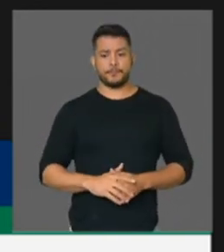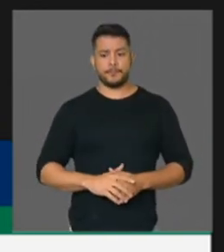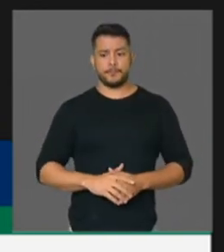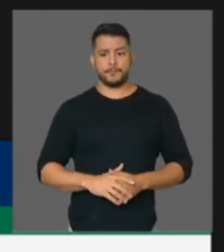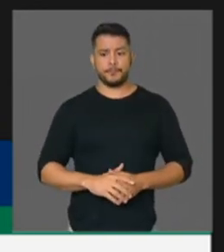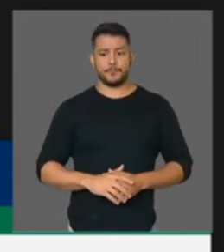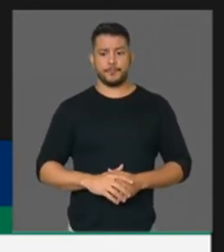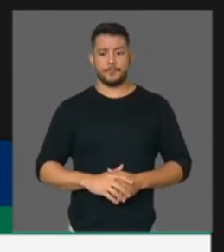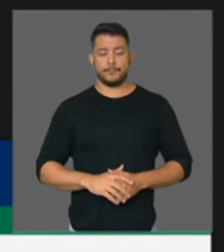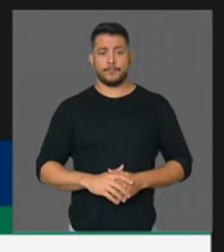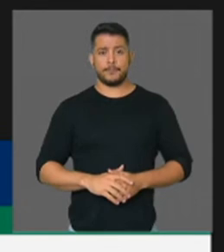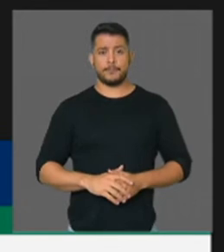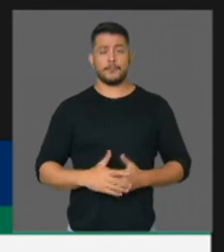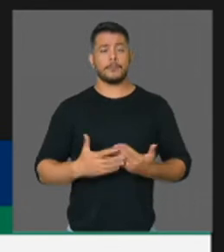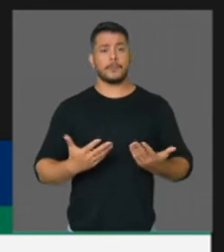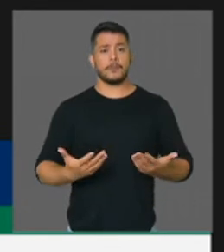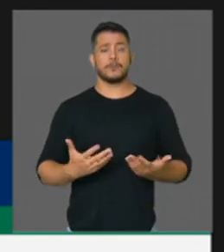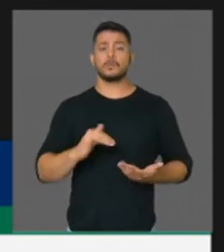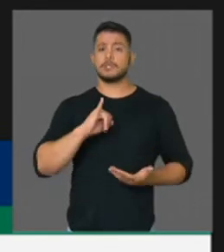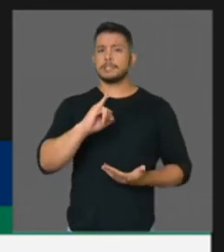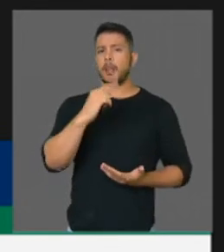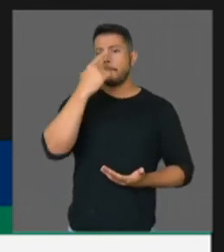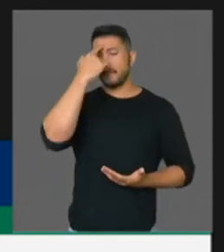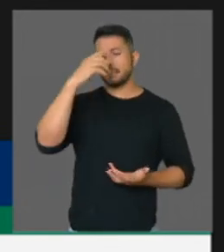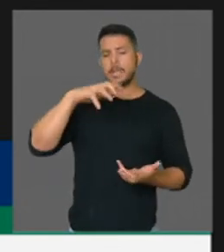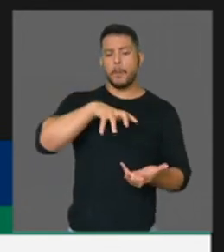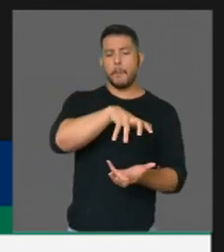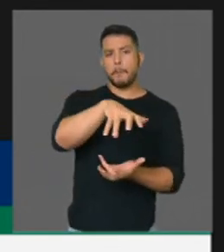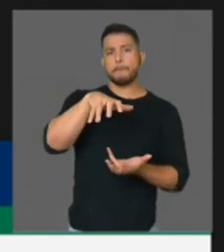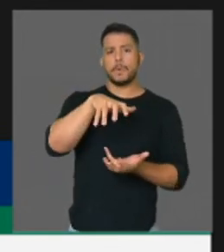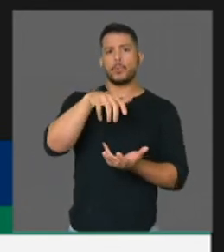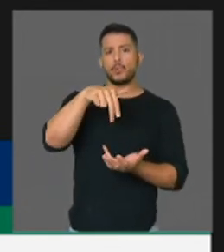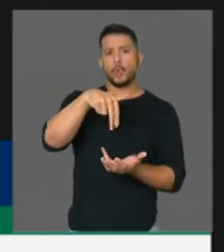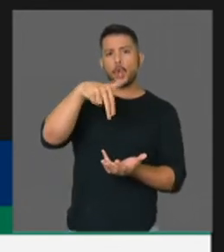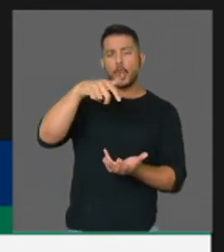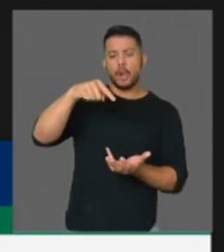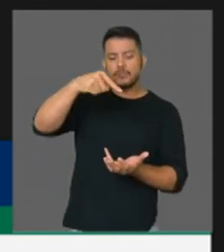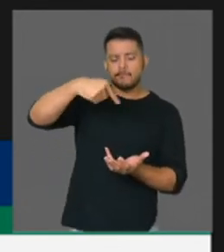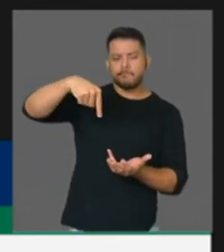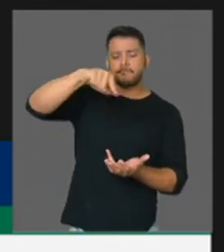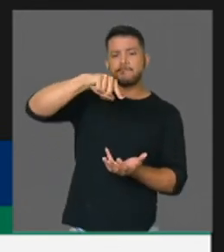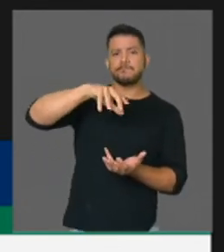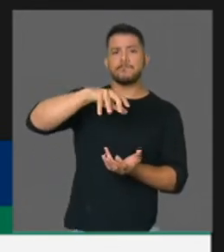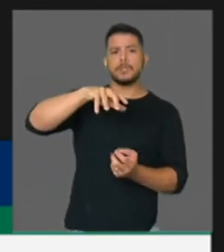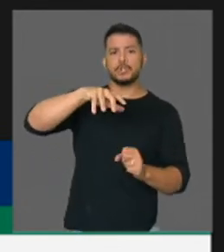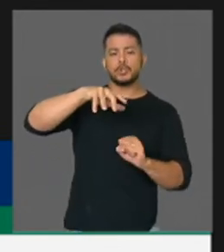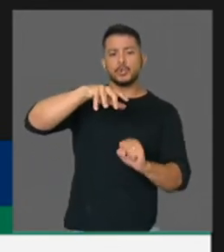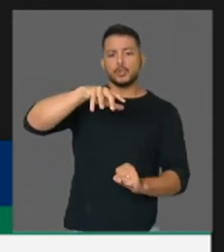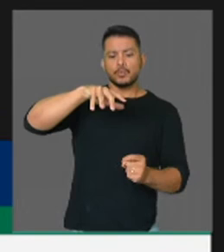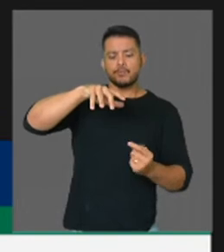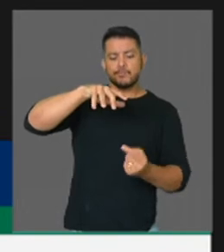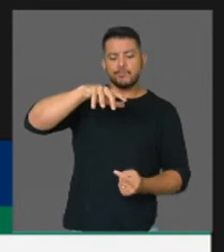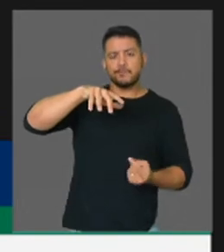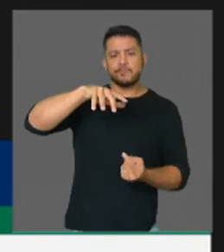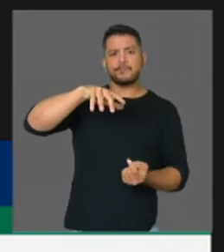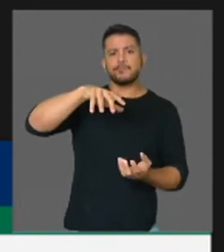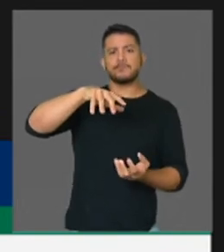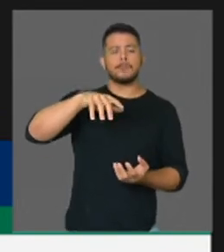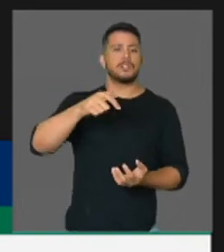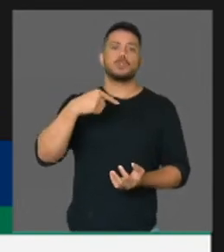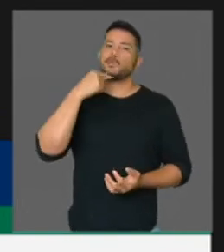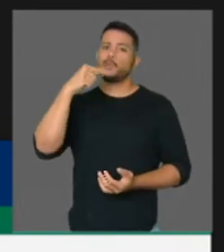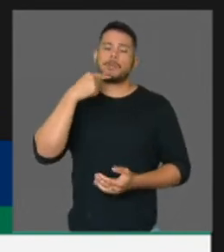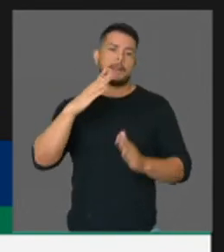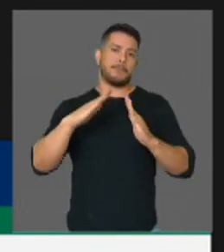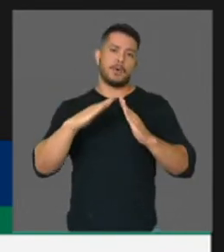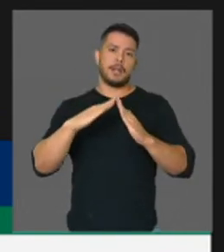Polo Sul, que são inóspitos, um e outro. Por isso, nós temos que achar esse ponto de equilíbrio